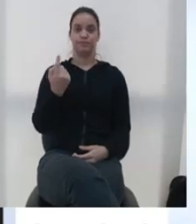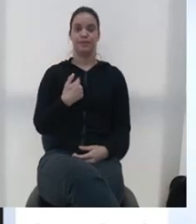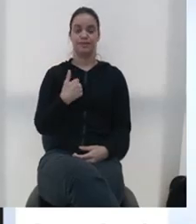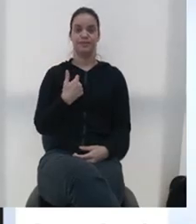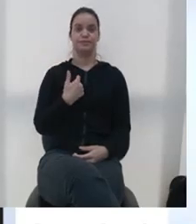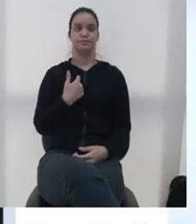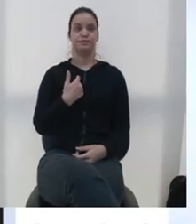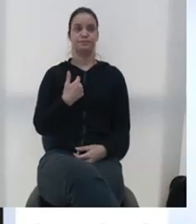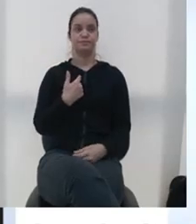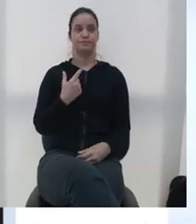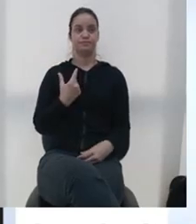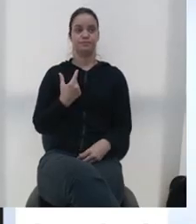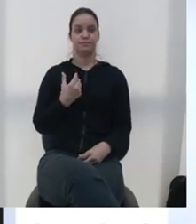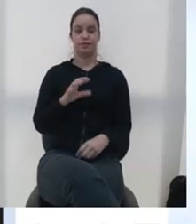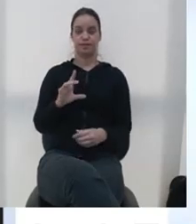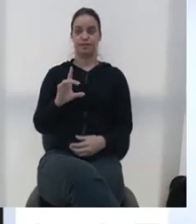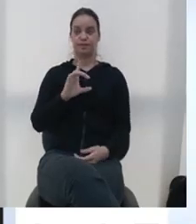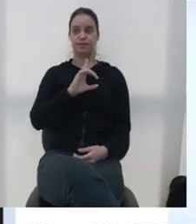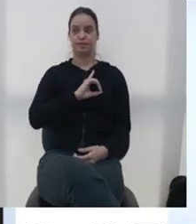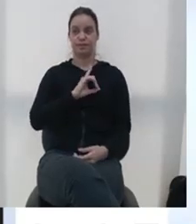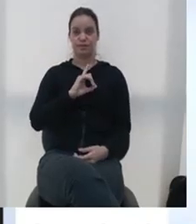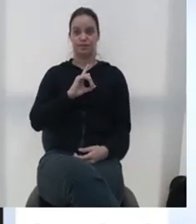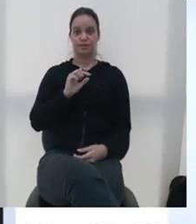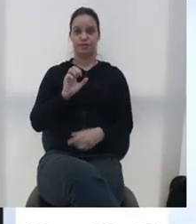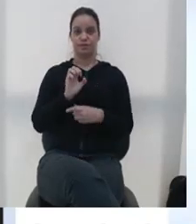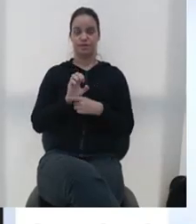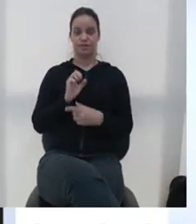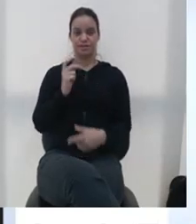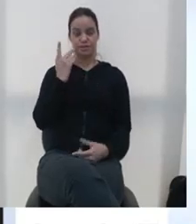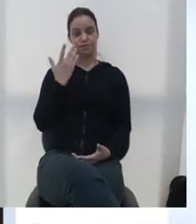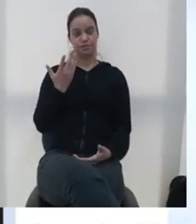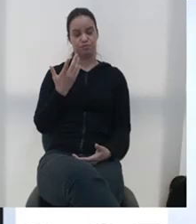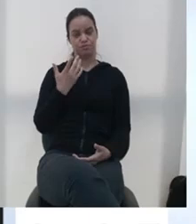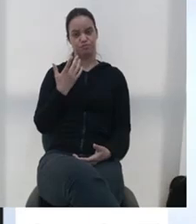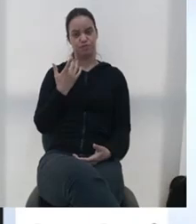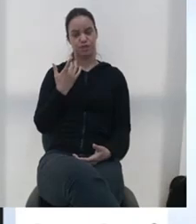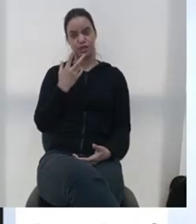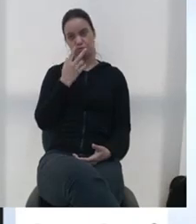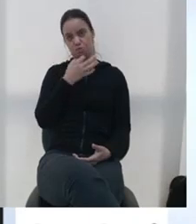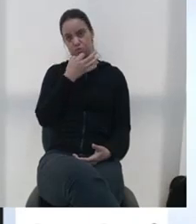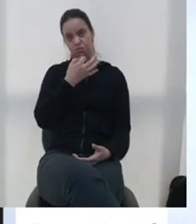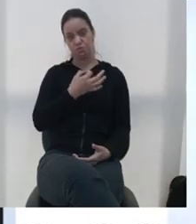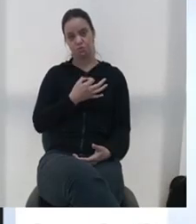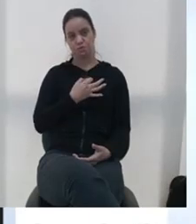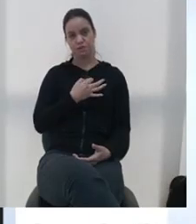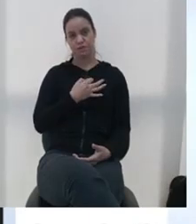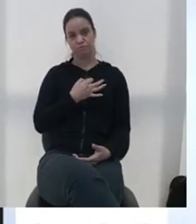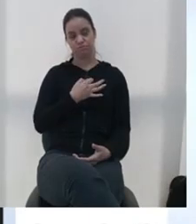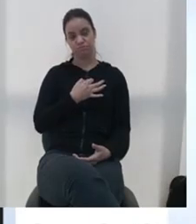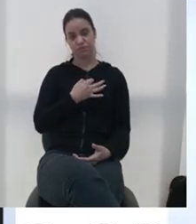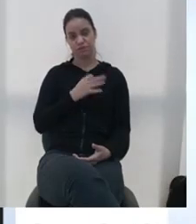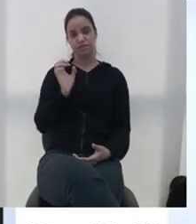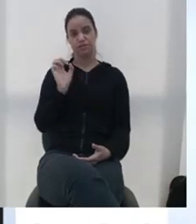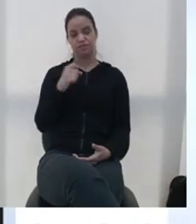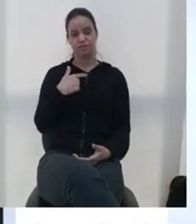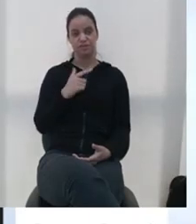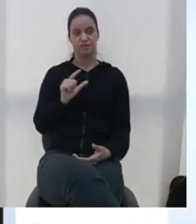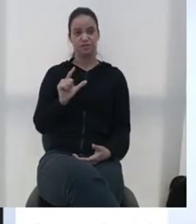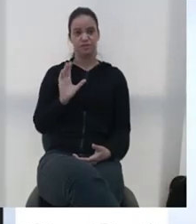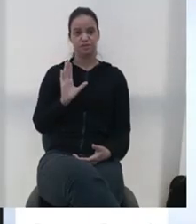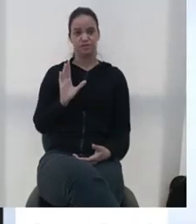competência é da Defensoria Pública do Estado de São Paulo, então eu acredito fielmente que seja, porque senão já teria